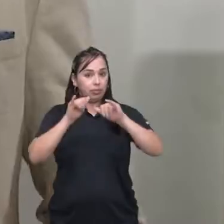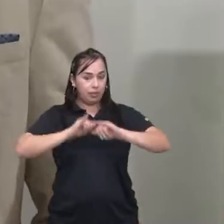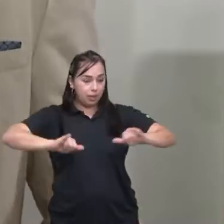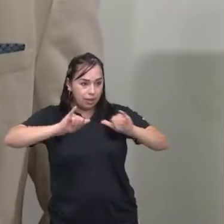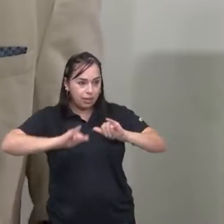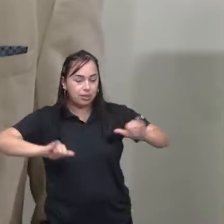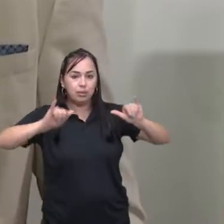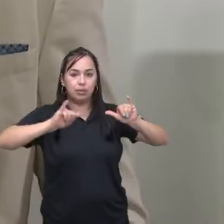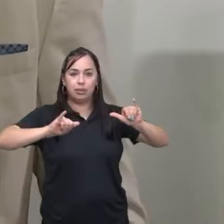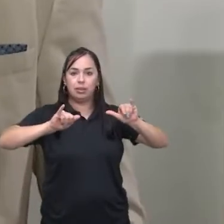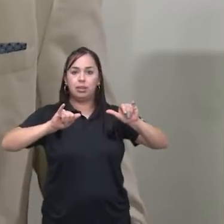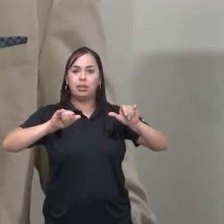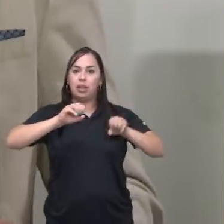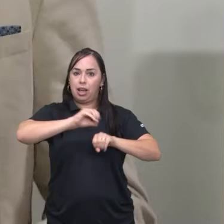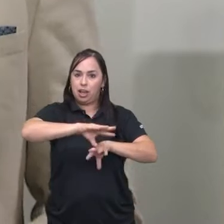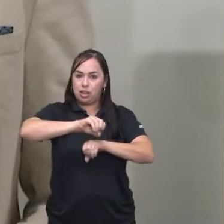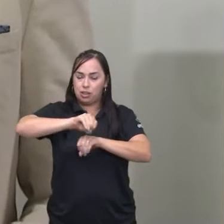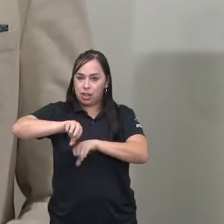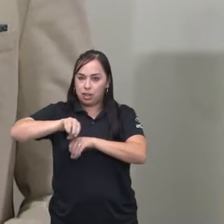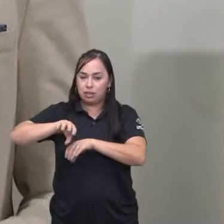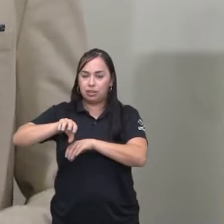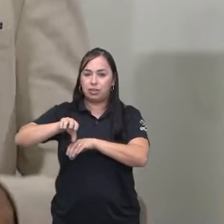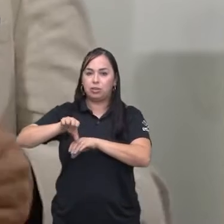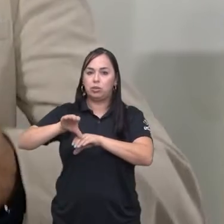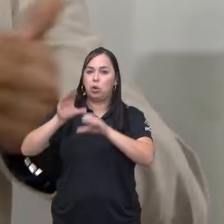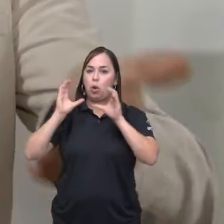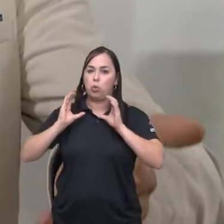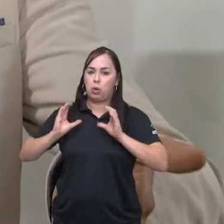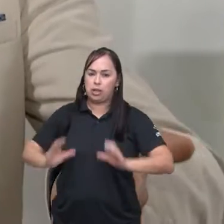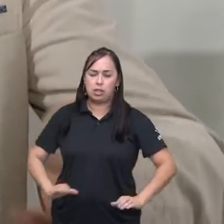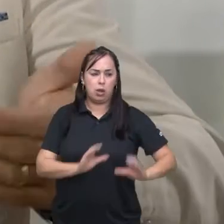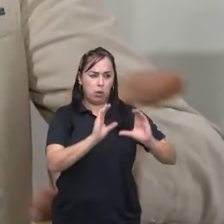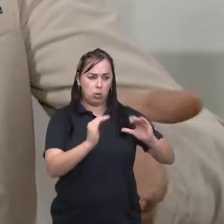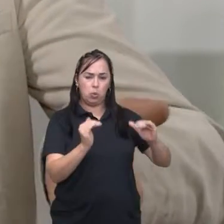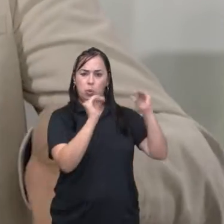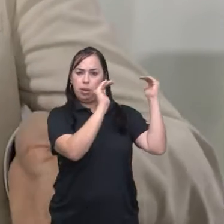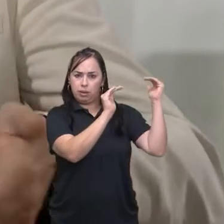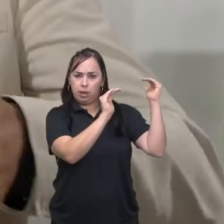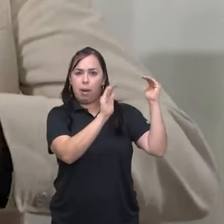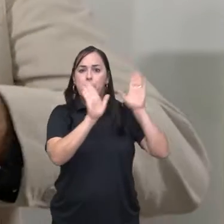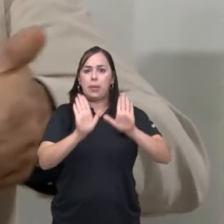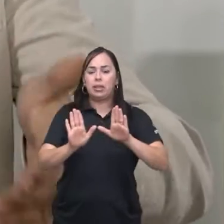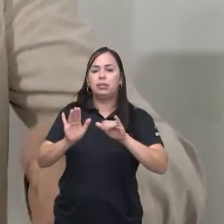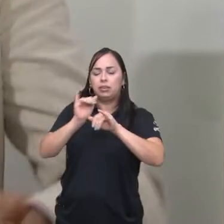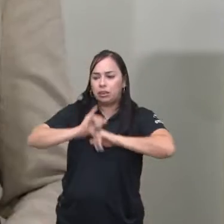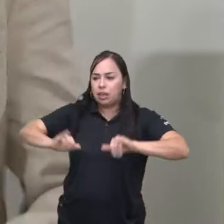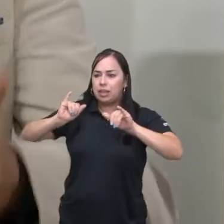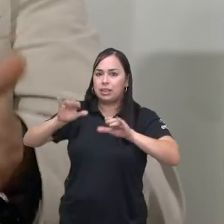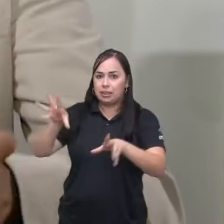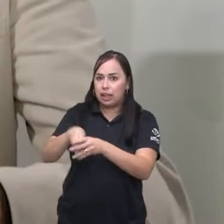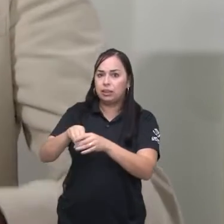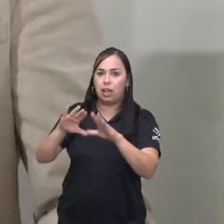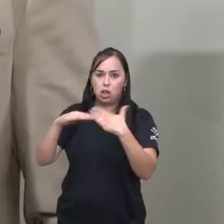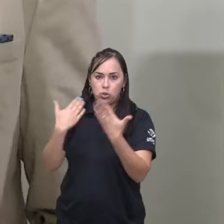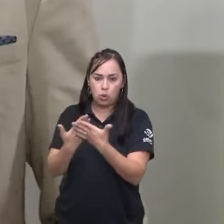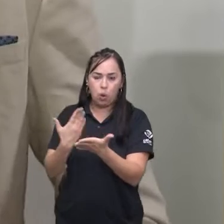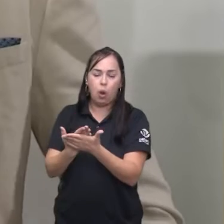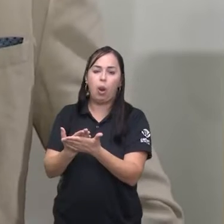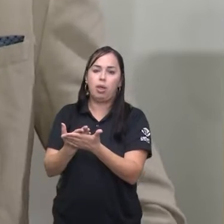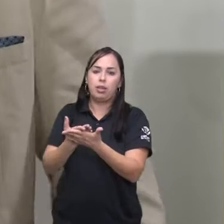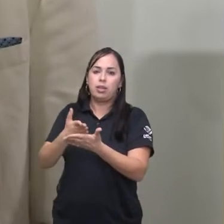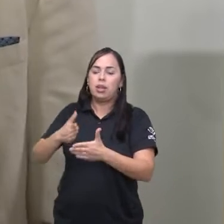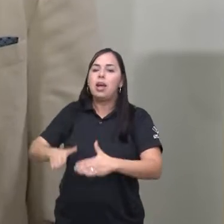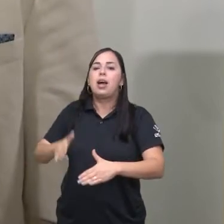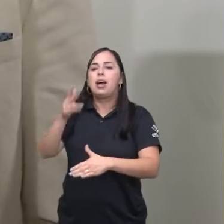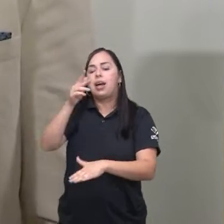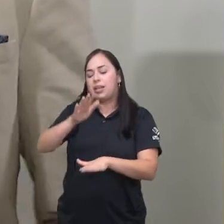animais. Um caminho é a divulgação, com a educação não só do cidadão ali, né, do adulto. Você pode fazer uma campanha também